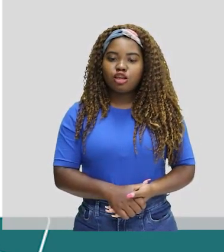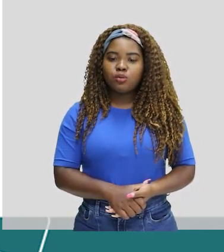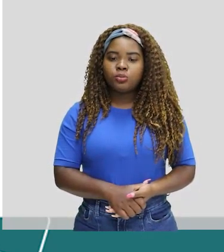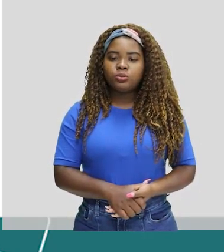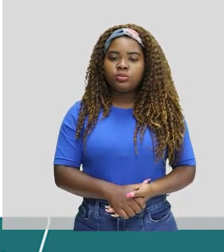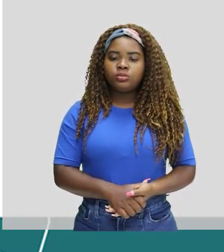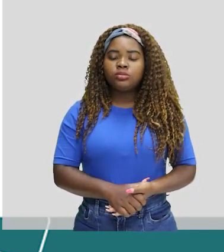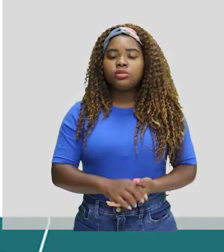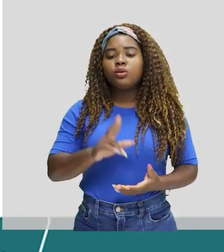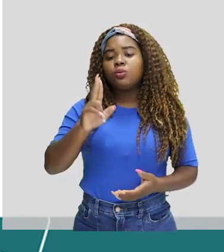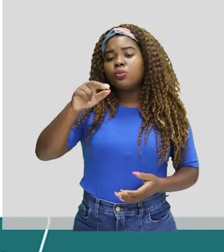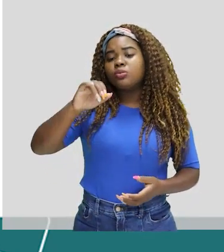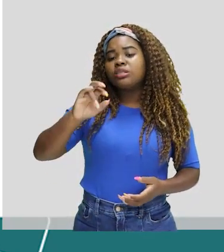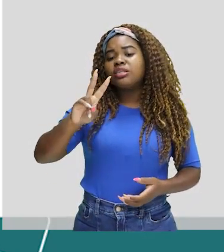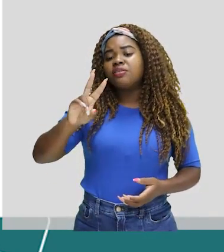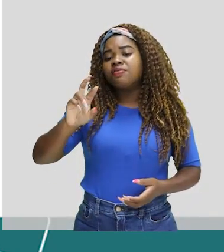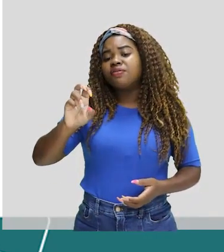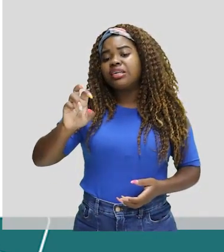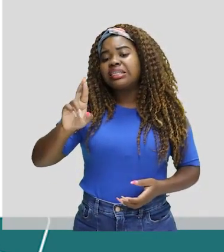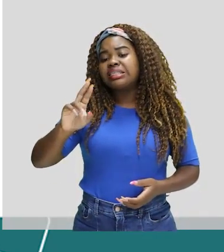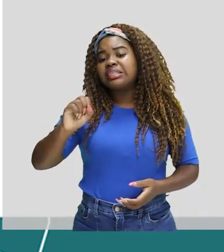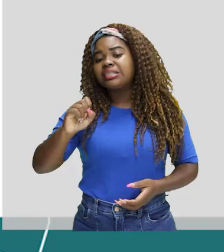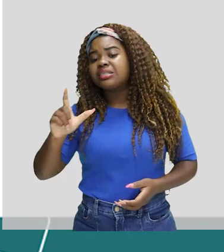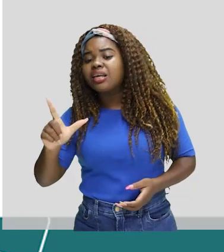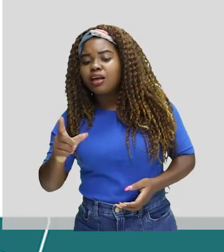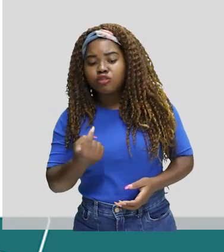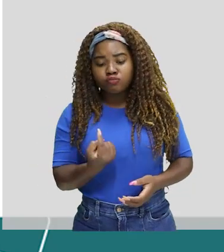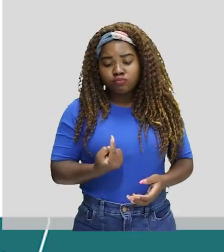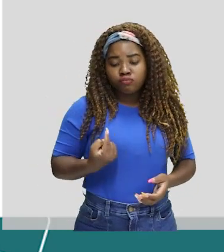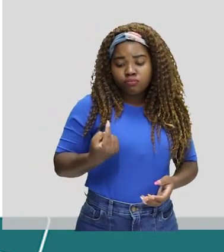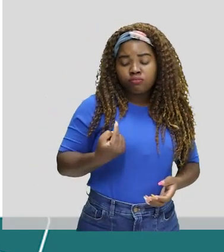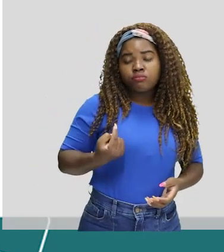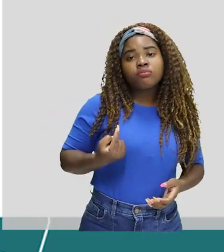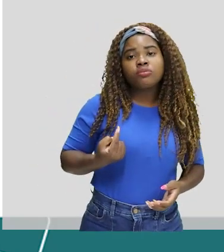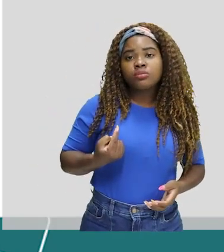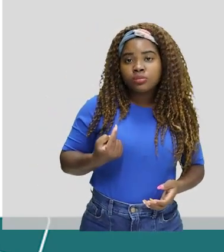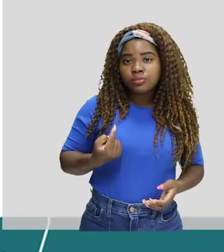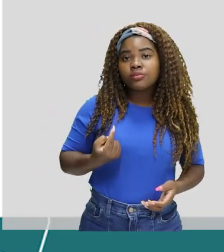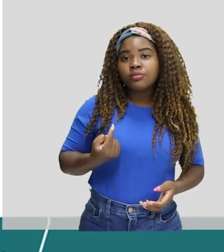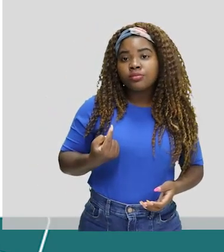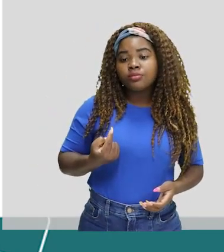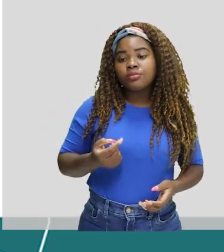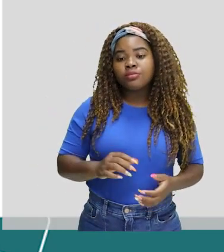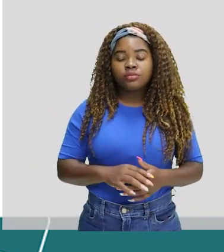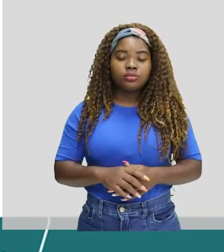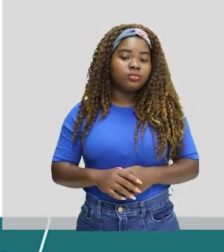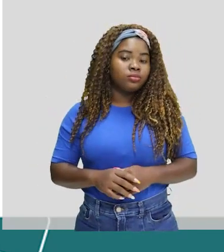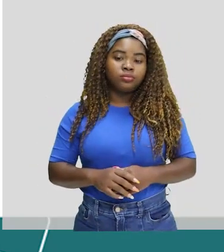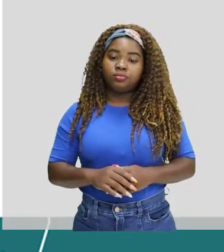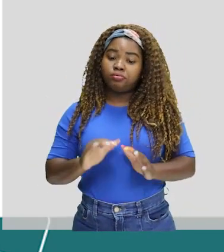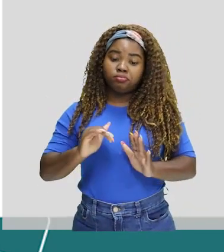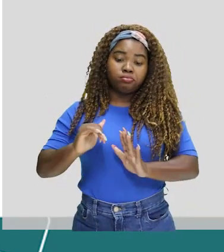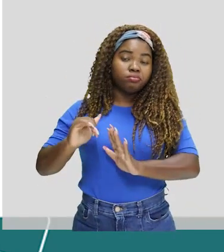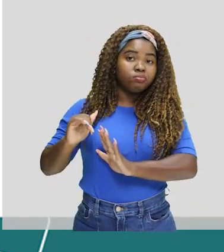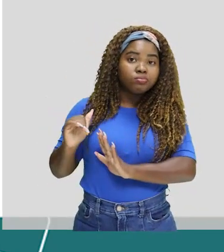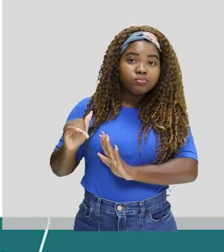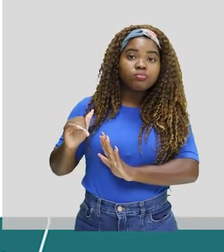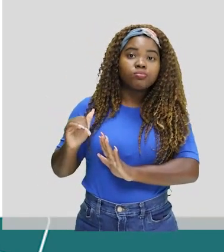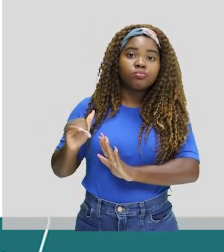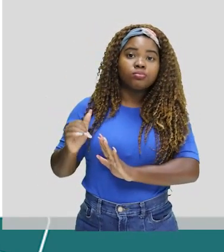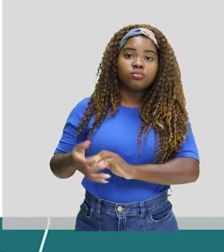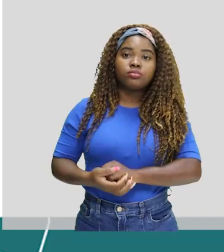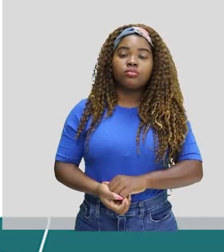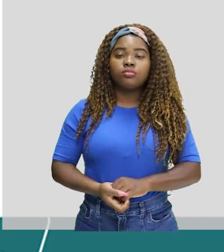abstrato, o universal, o individual também. O somente utilitário não é bem assim. É